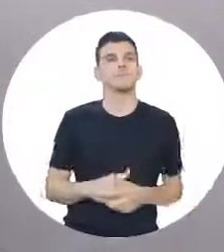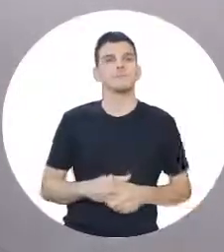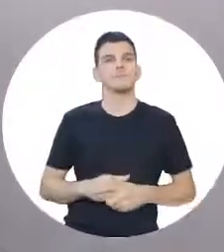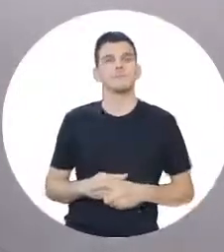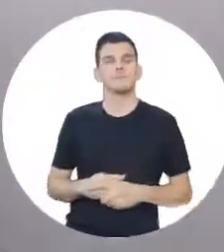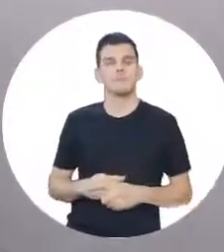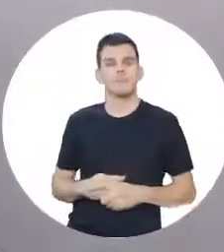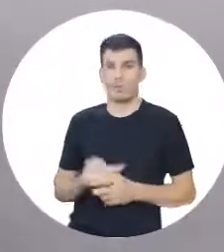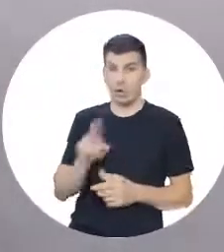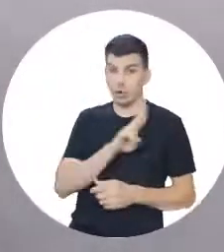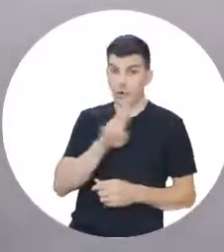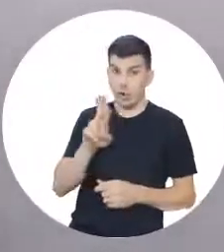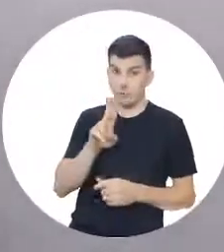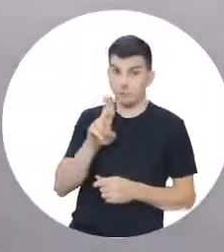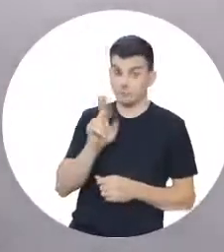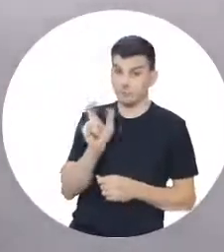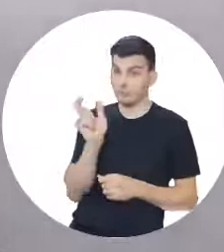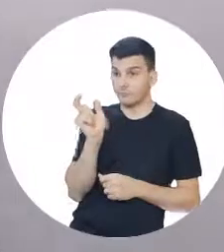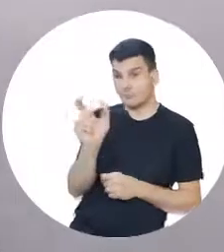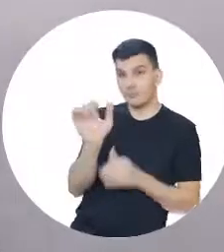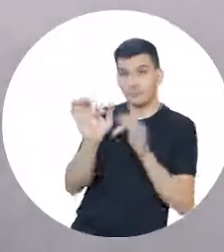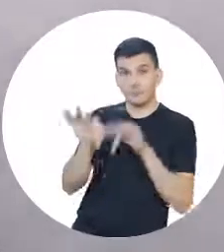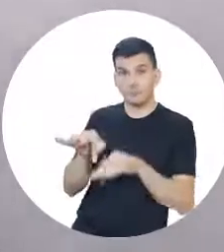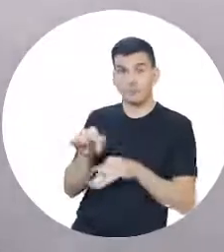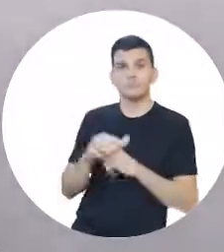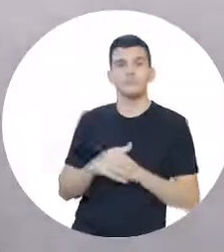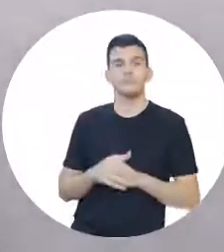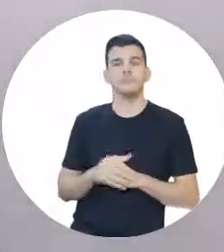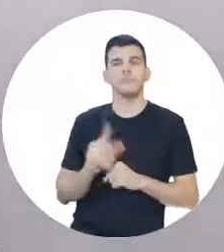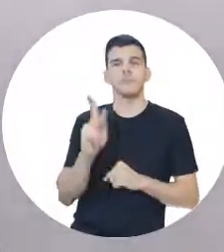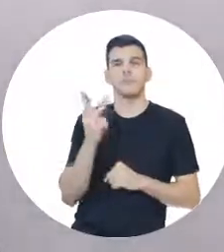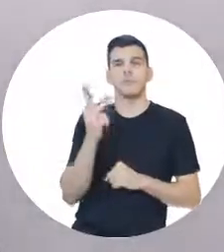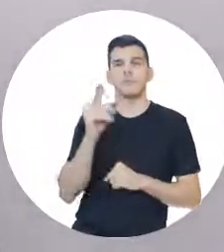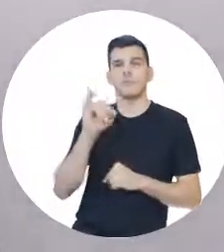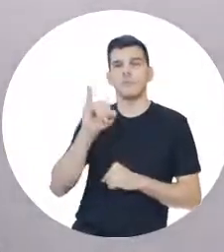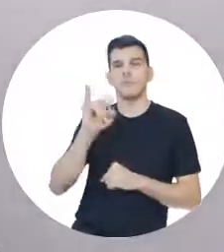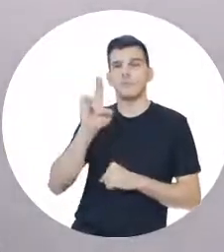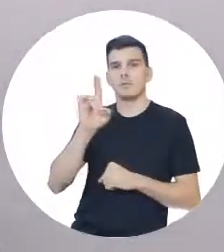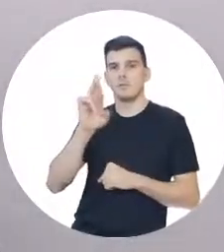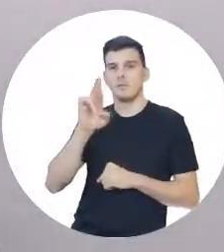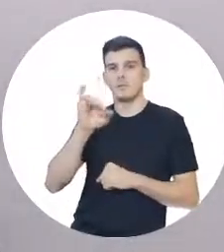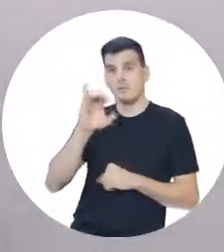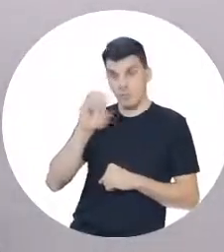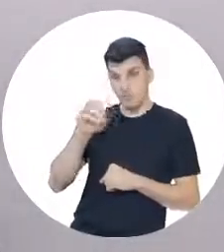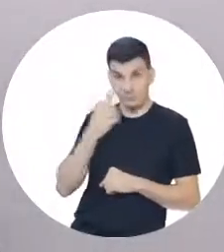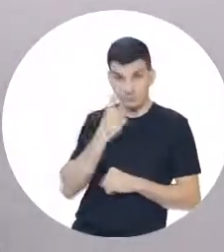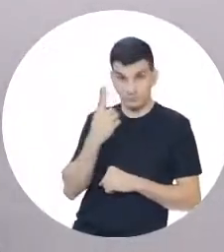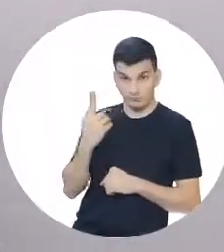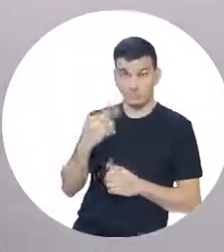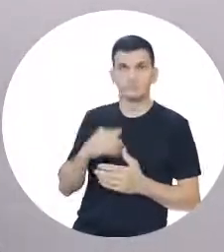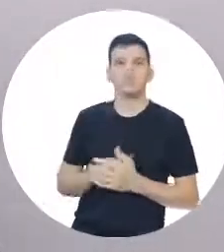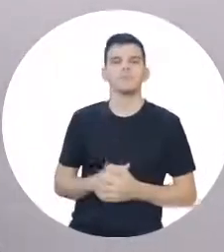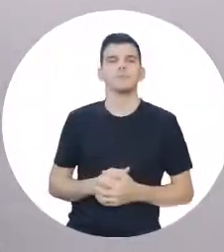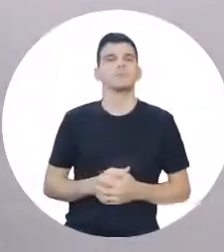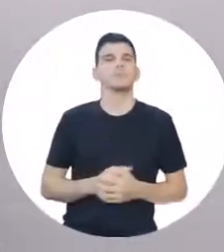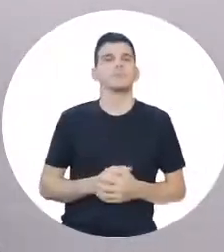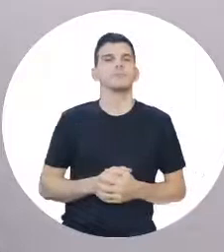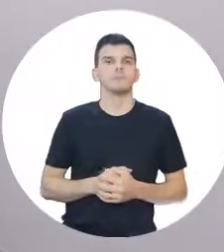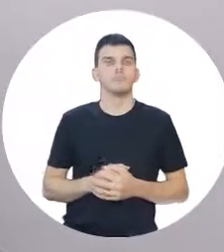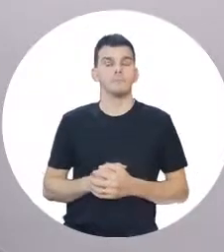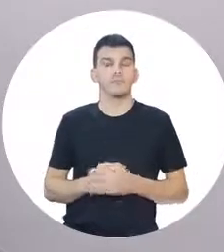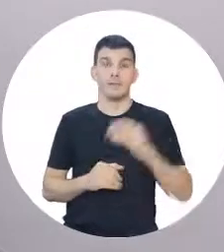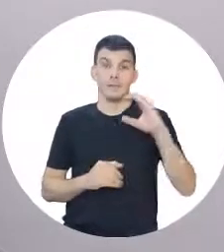ácido, nome do elemento, com terminação hídrico. Exemplo,